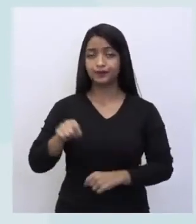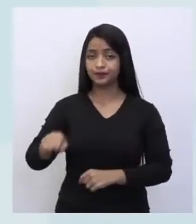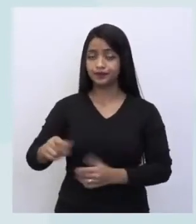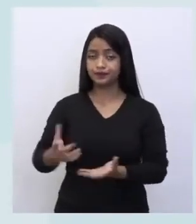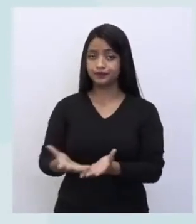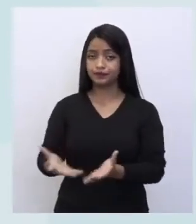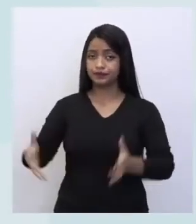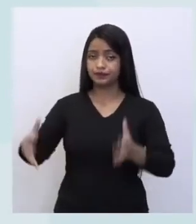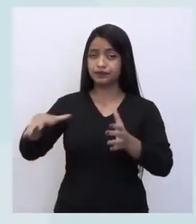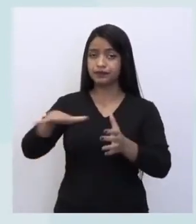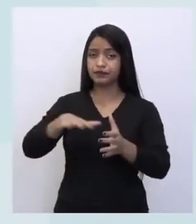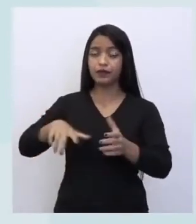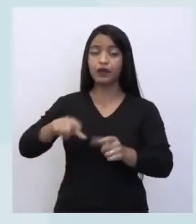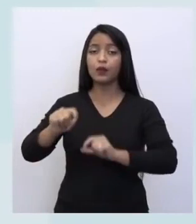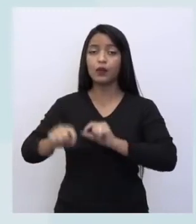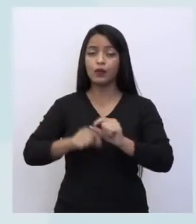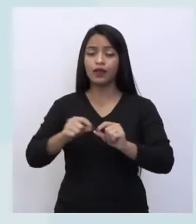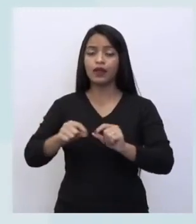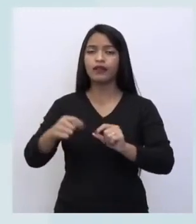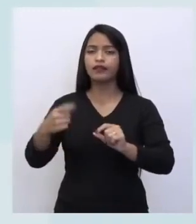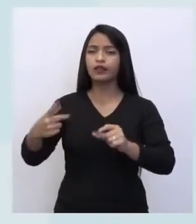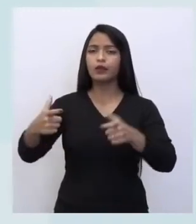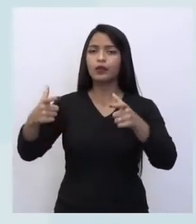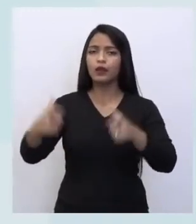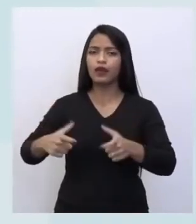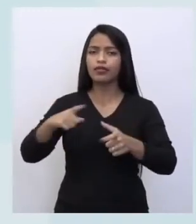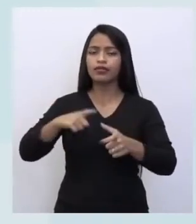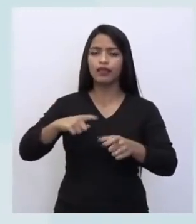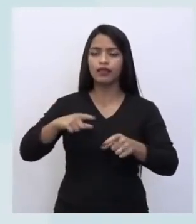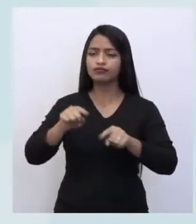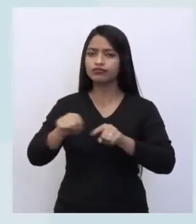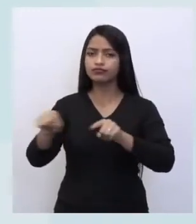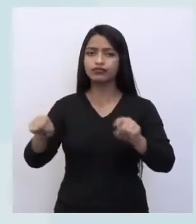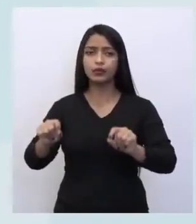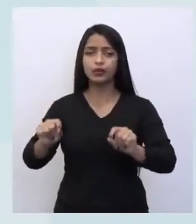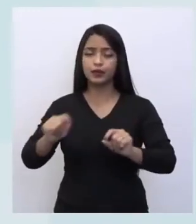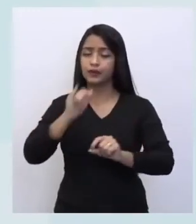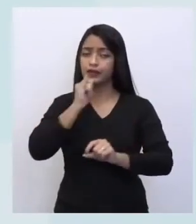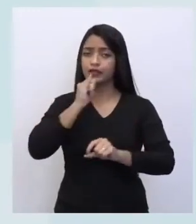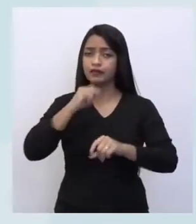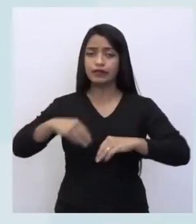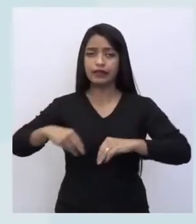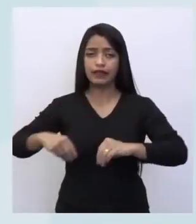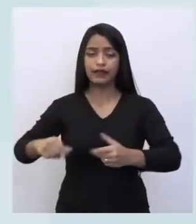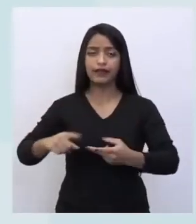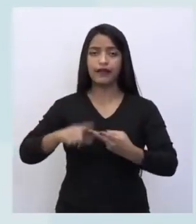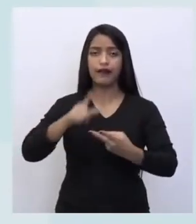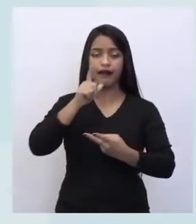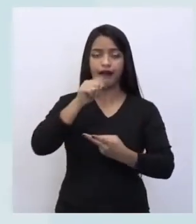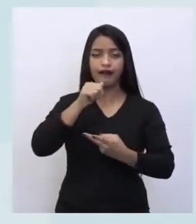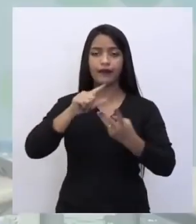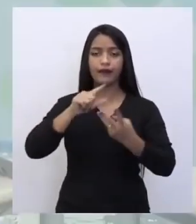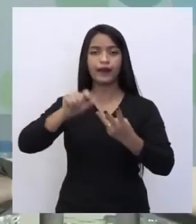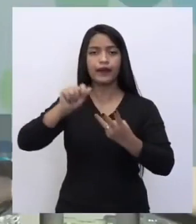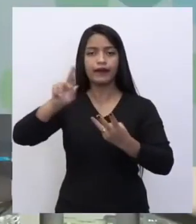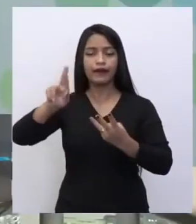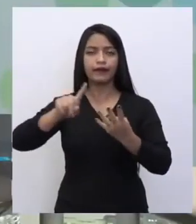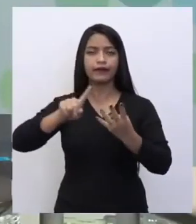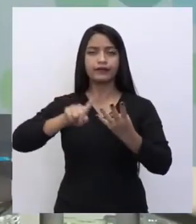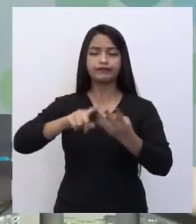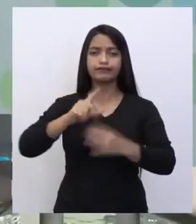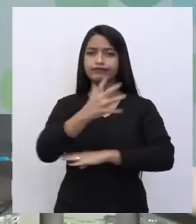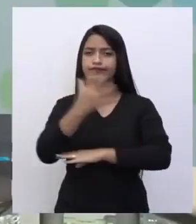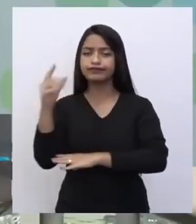determinado lugar, solo, água, ar, animais e vegetais, e a relação que existe entre eles.